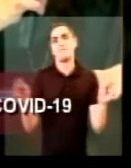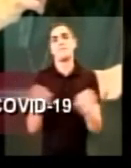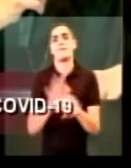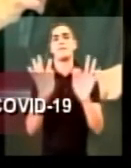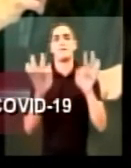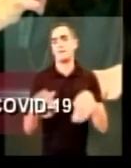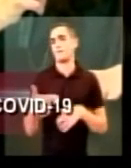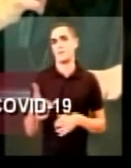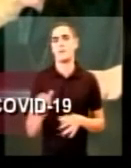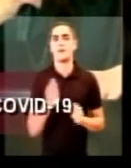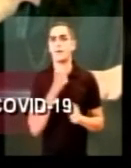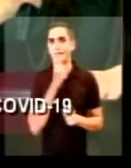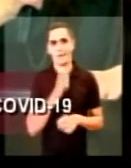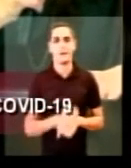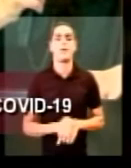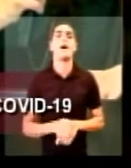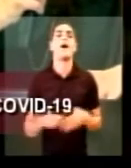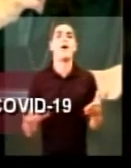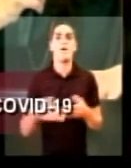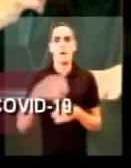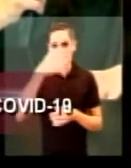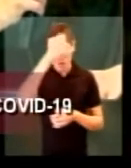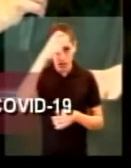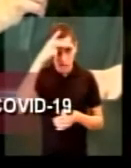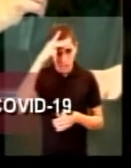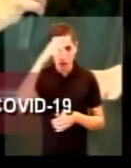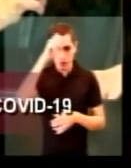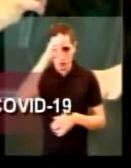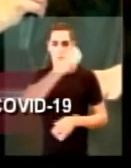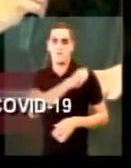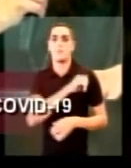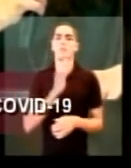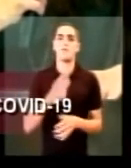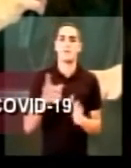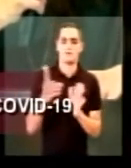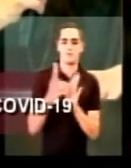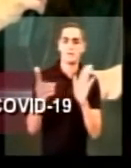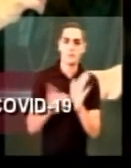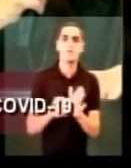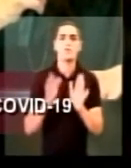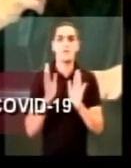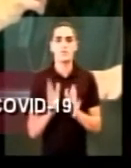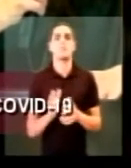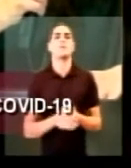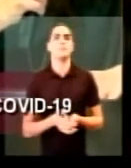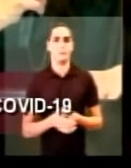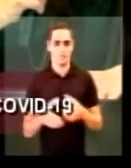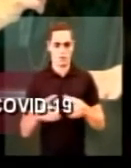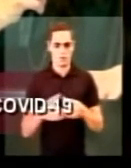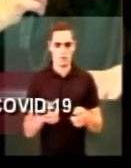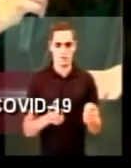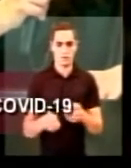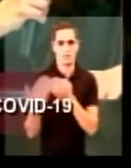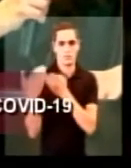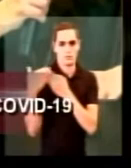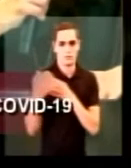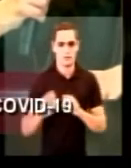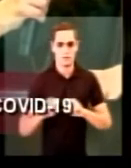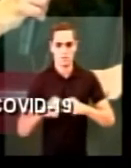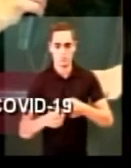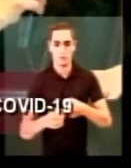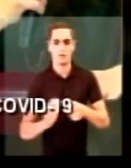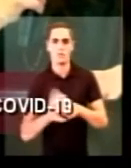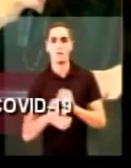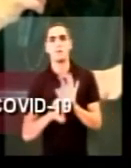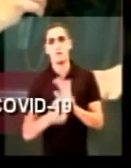vacinação através de um decreto, e a participação desses secretários, dessas pastas, tem sido essencial no apoio para todo esse